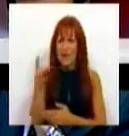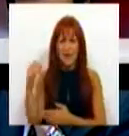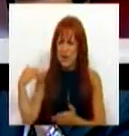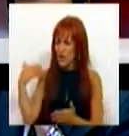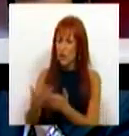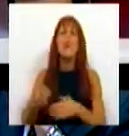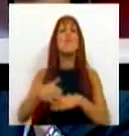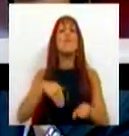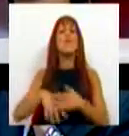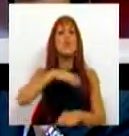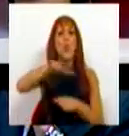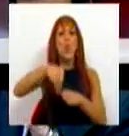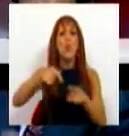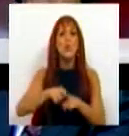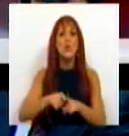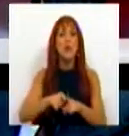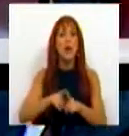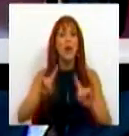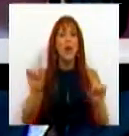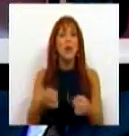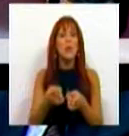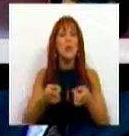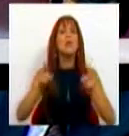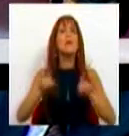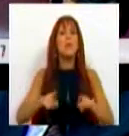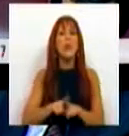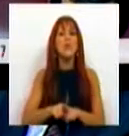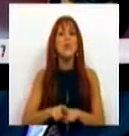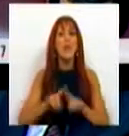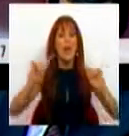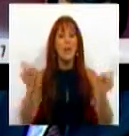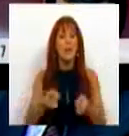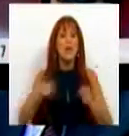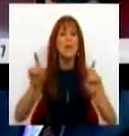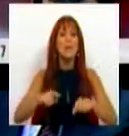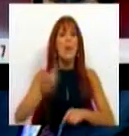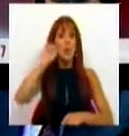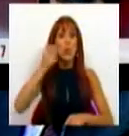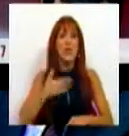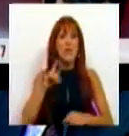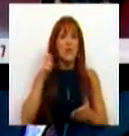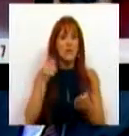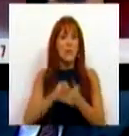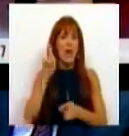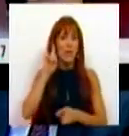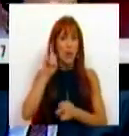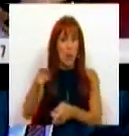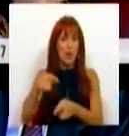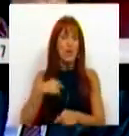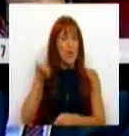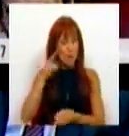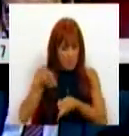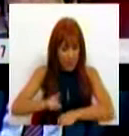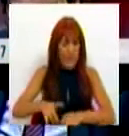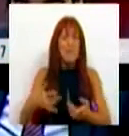e vamos fazer isso num contexto em que se reduz também, o déficit tarifário, que eu penso que também é